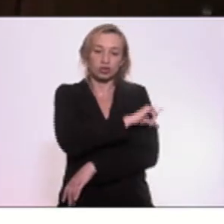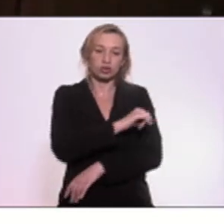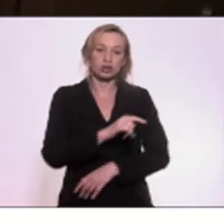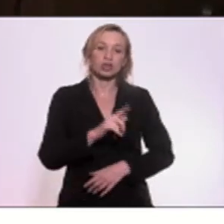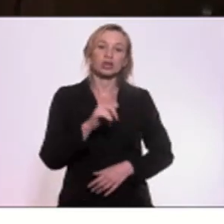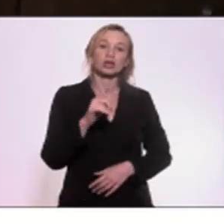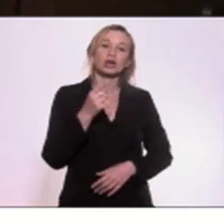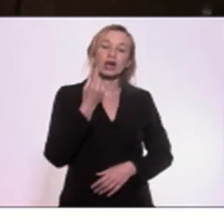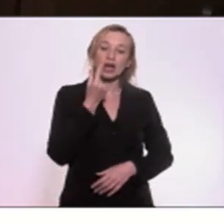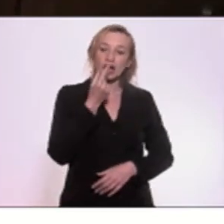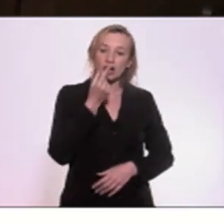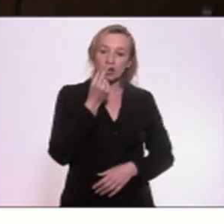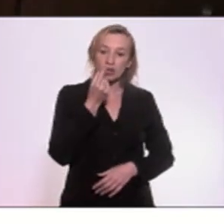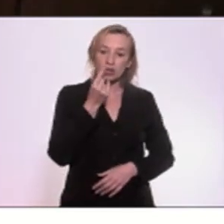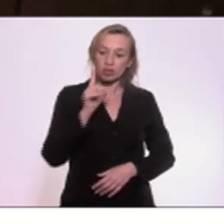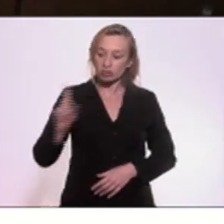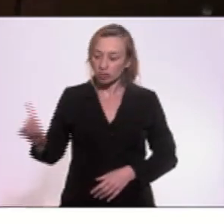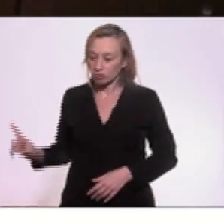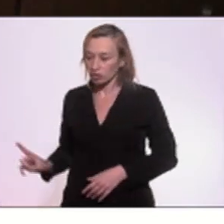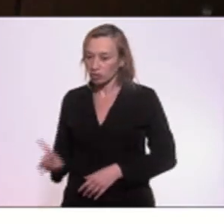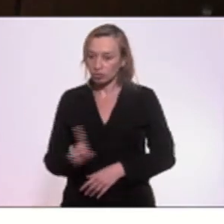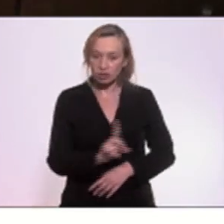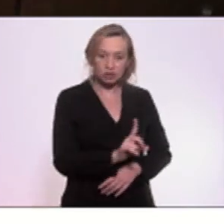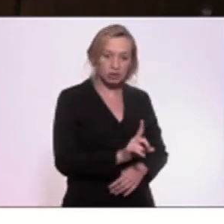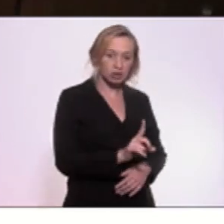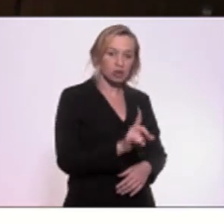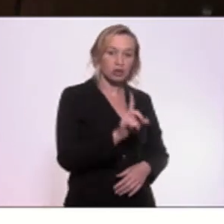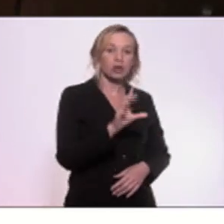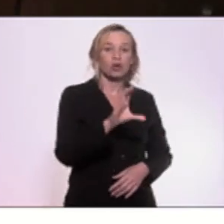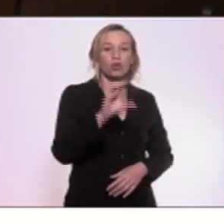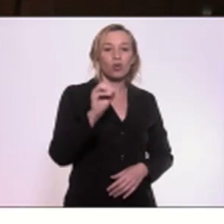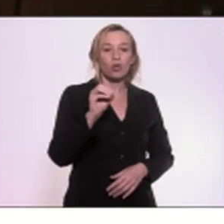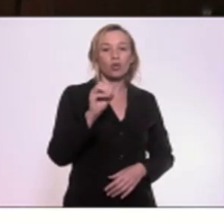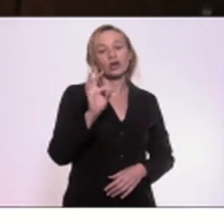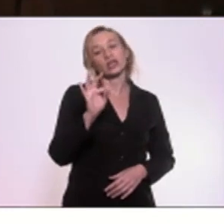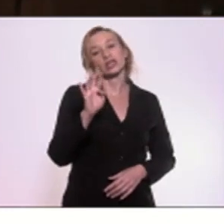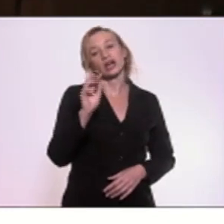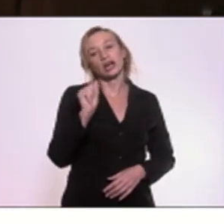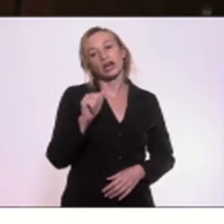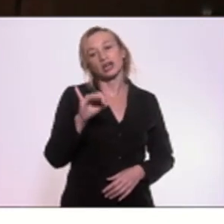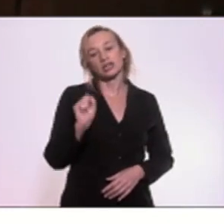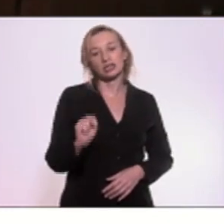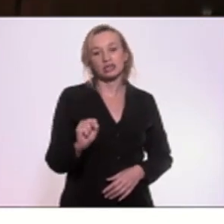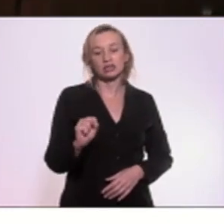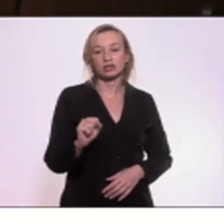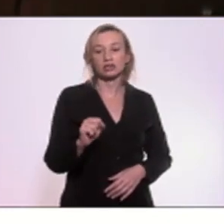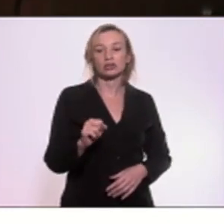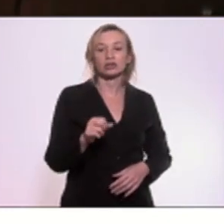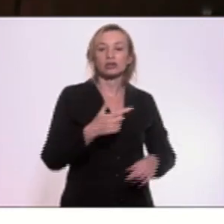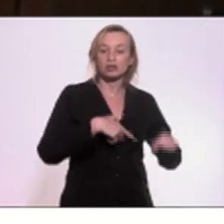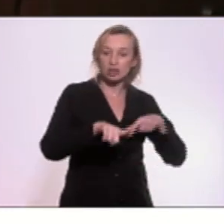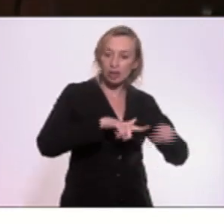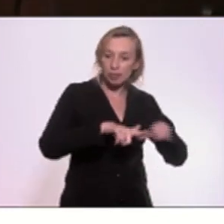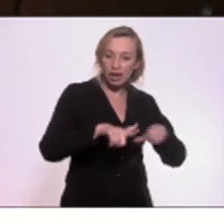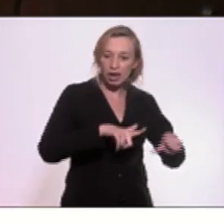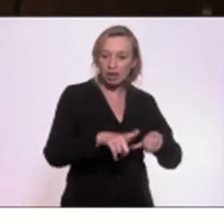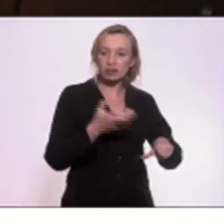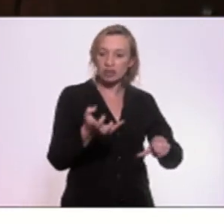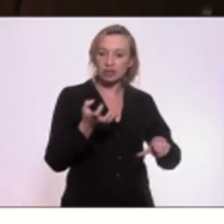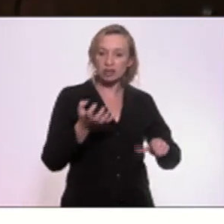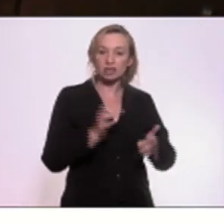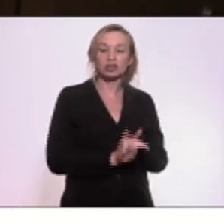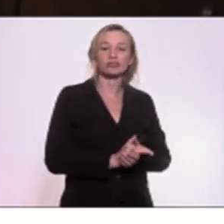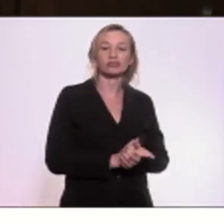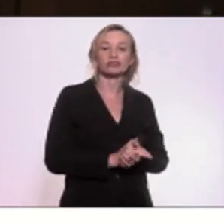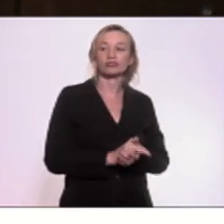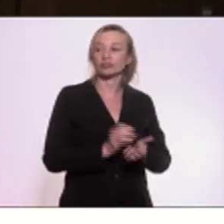dos Goytacazes em busca de emprego, chegou a ser submetido a condições de trabalho semelhantes à